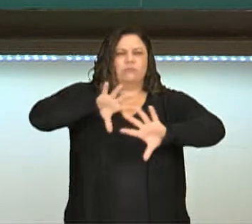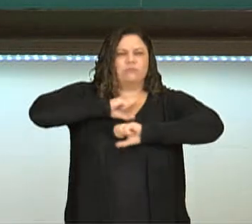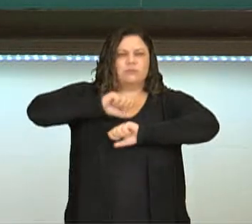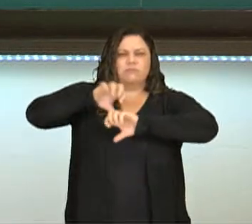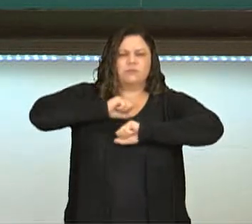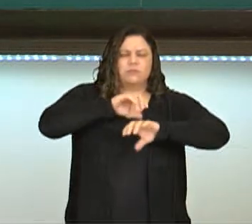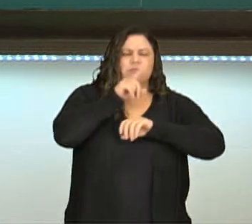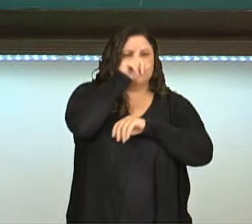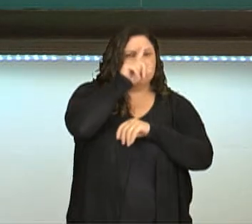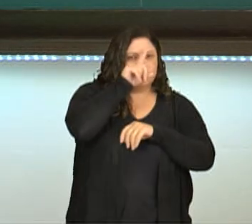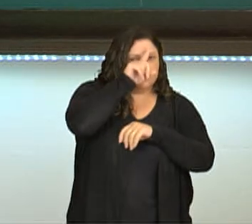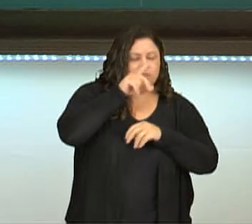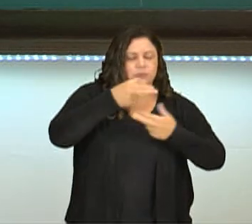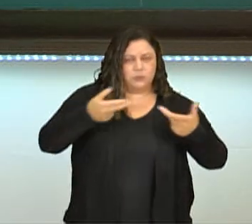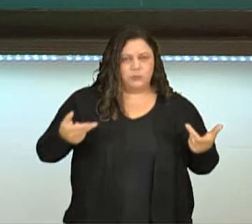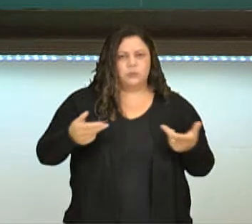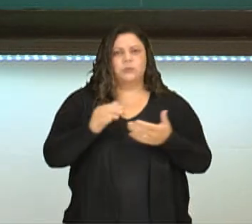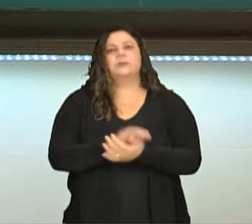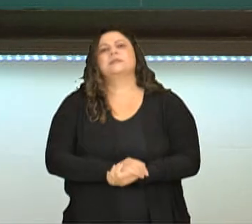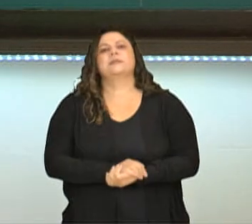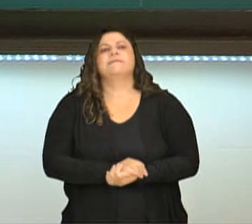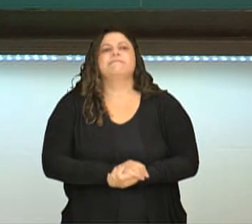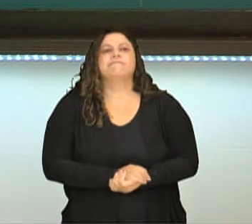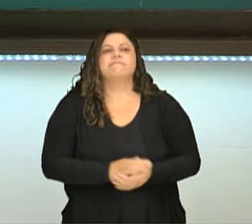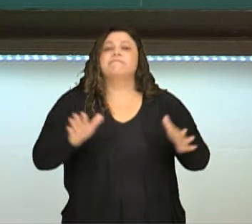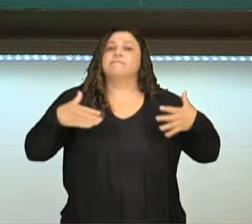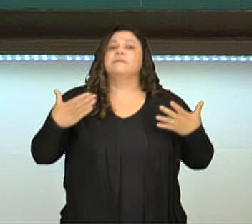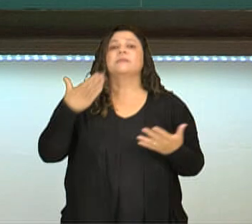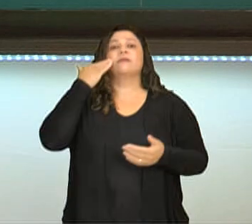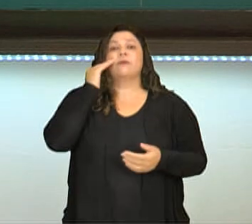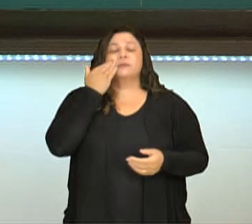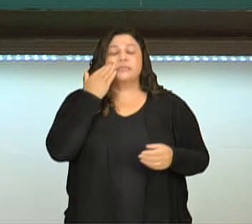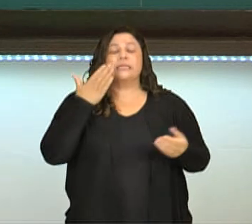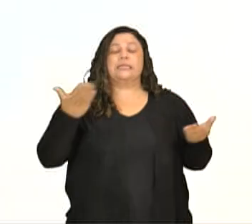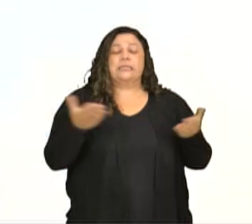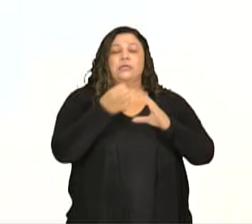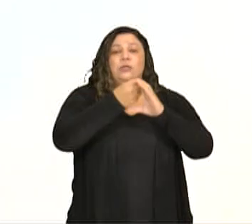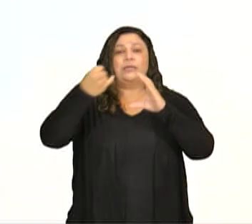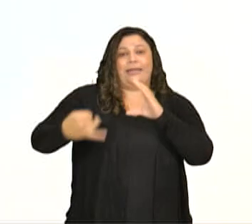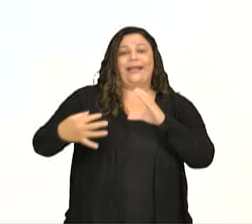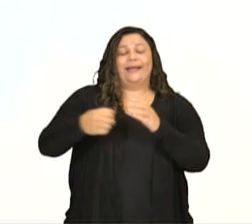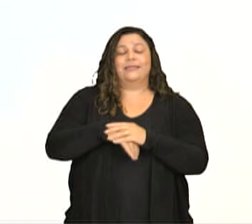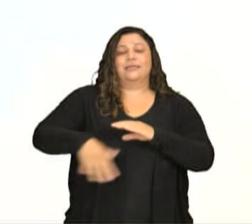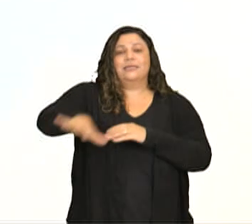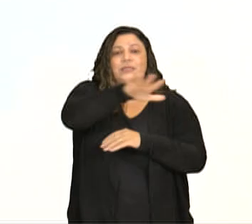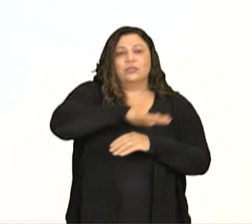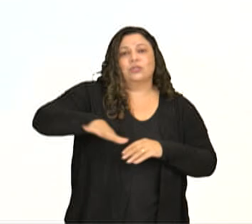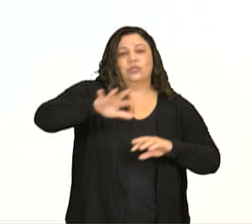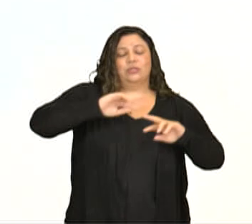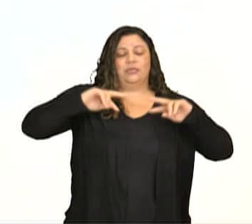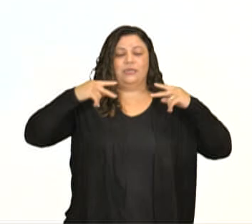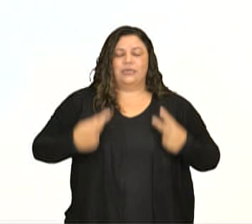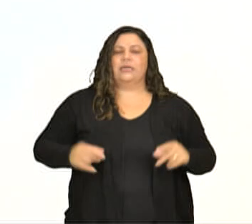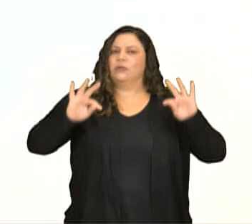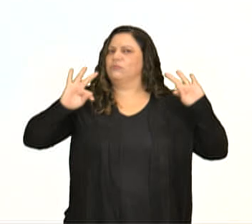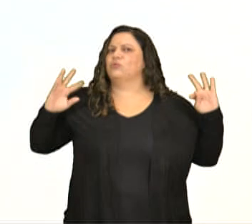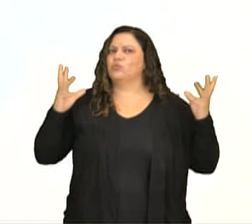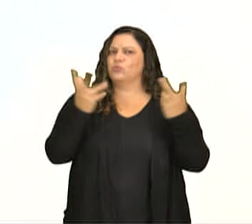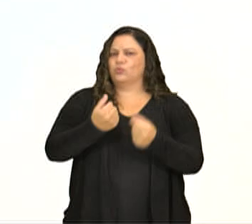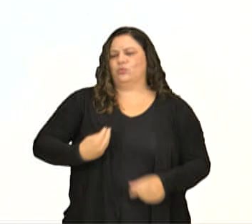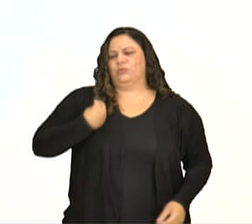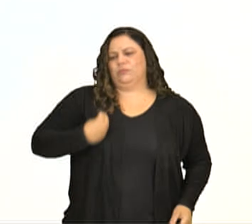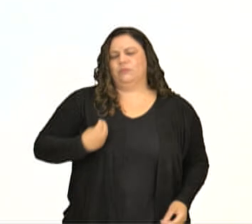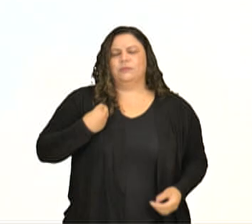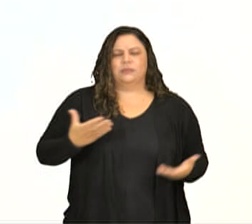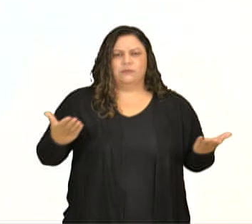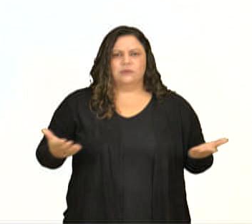mais perigosa em função disso. Vamos entender agora, gente, características gerais dos seres vivos, só para a gente relembrar esse